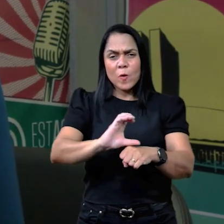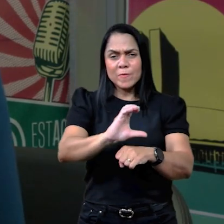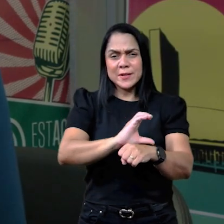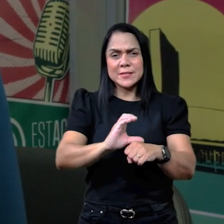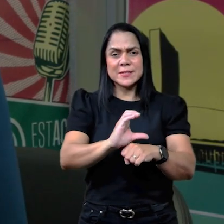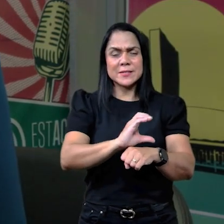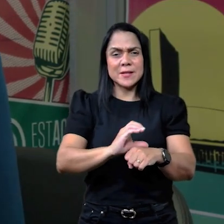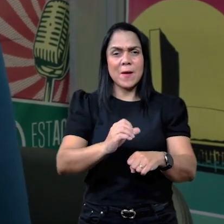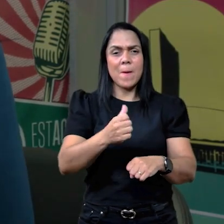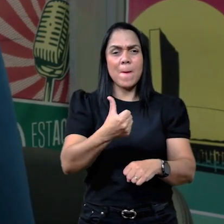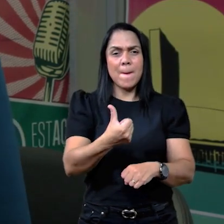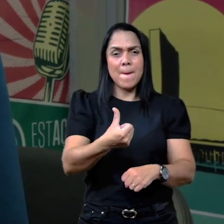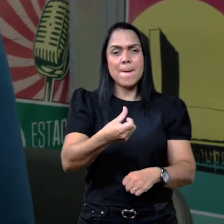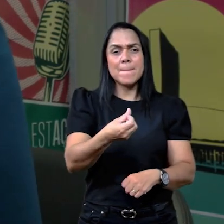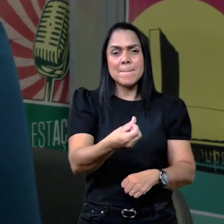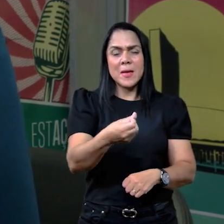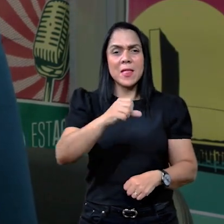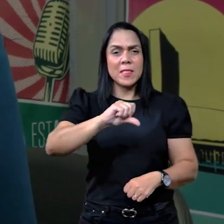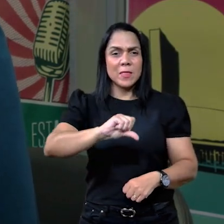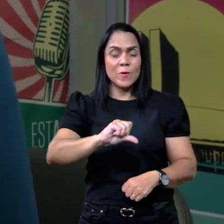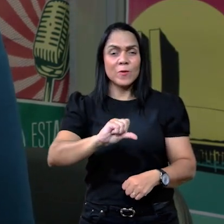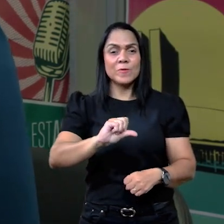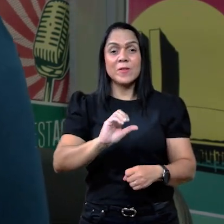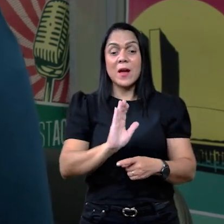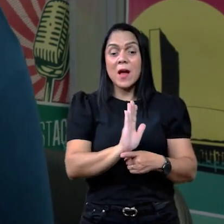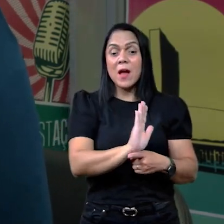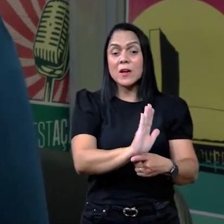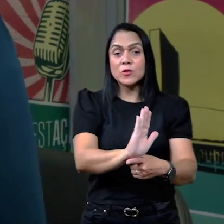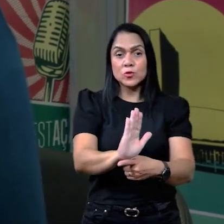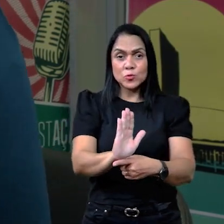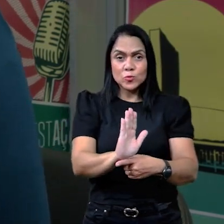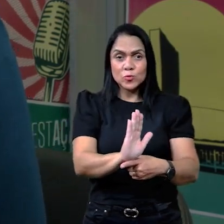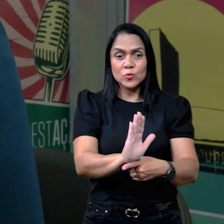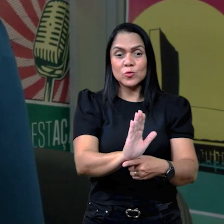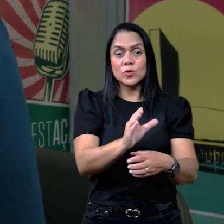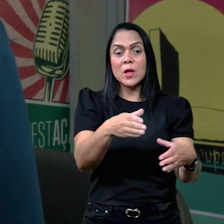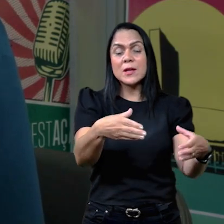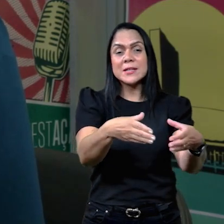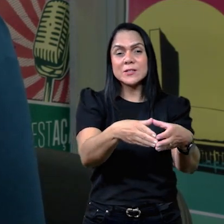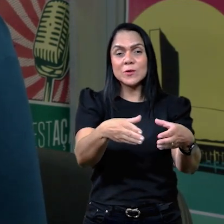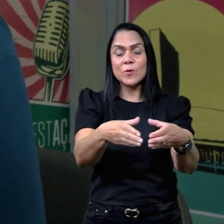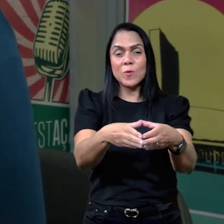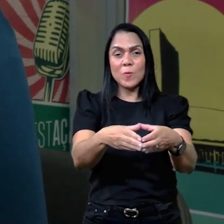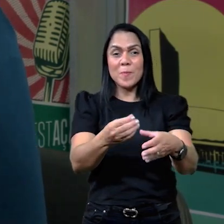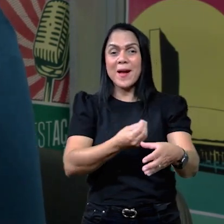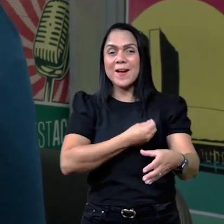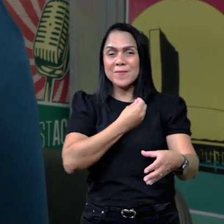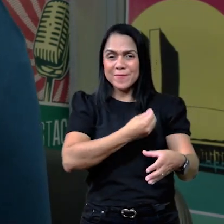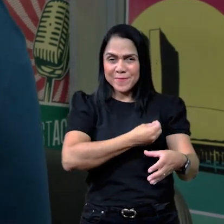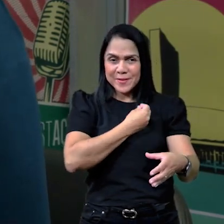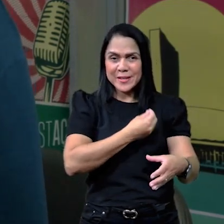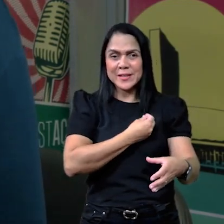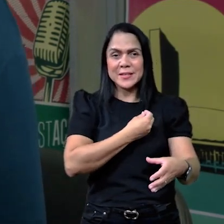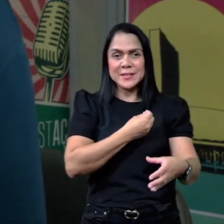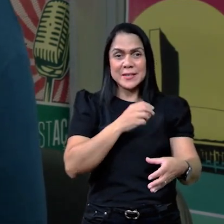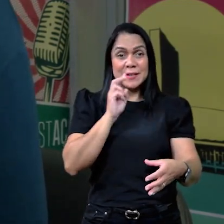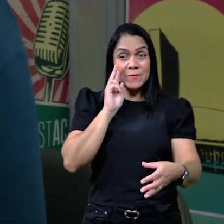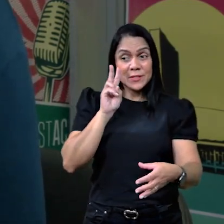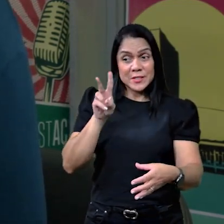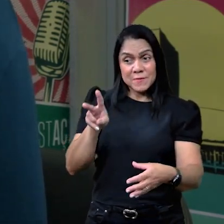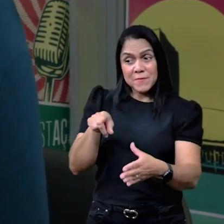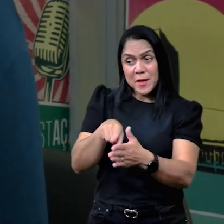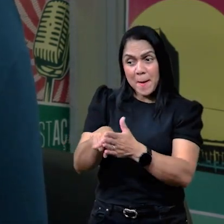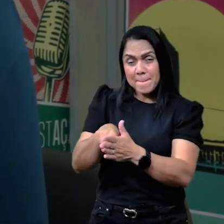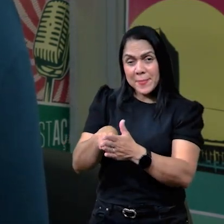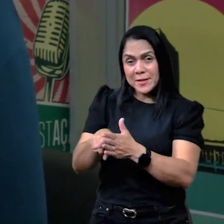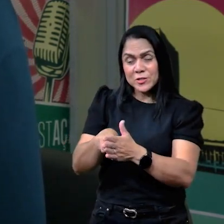69 garante, assegura às comunidades locais a autodeclaração. Então, se você for olhar o censo, no